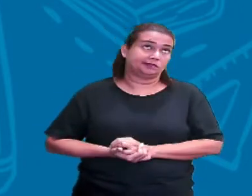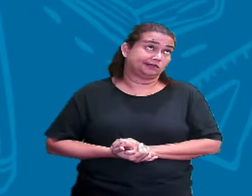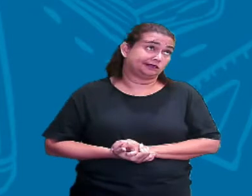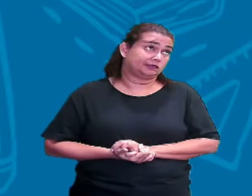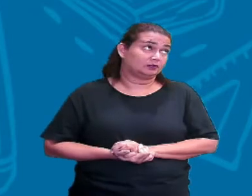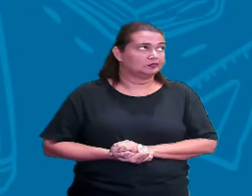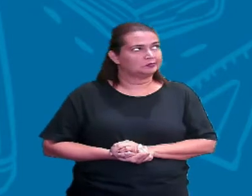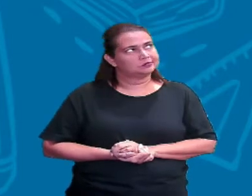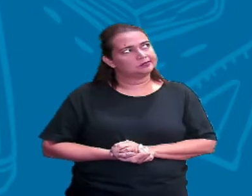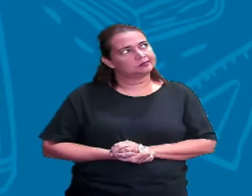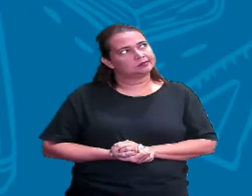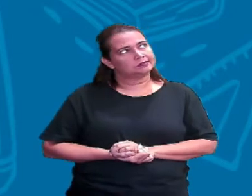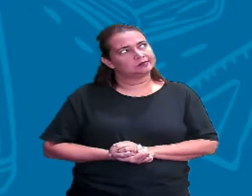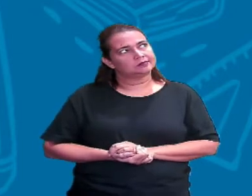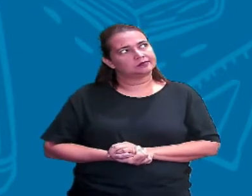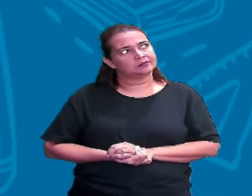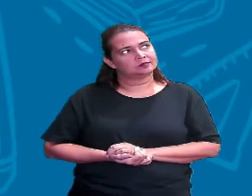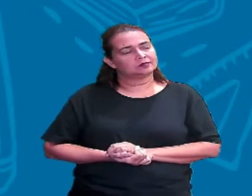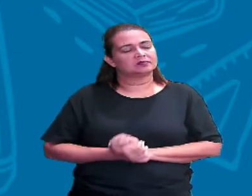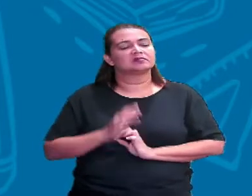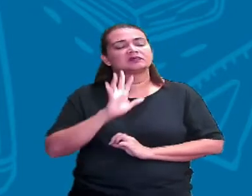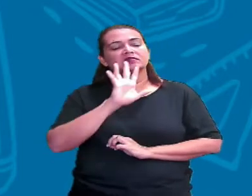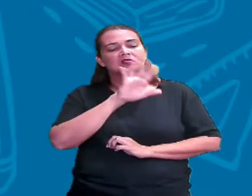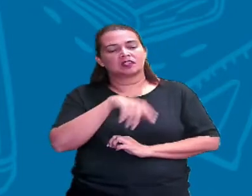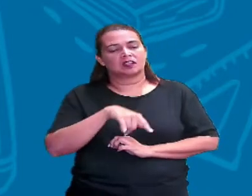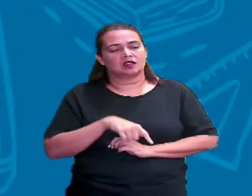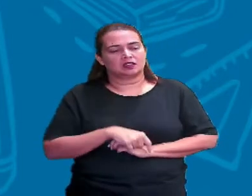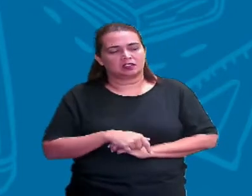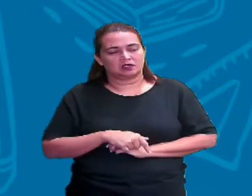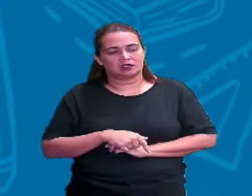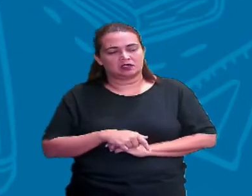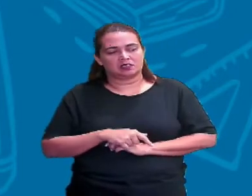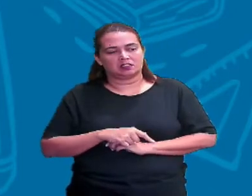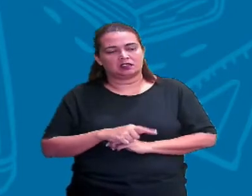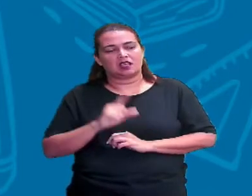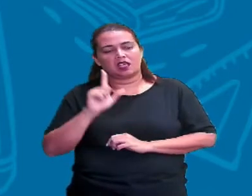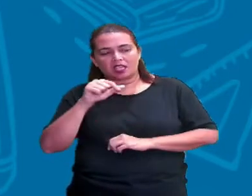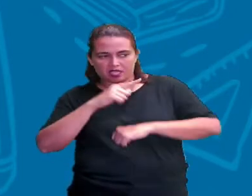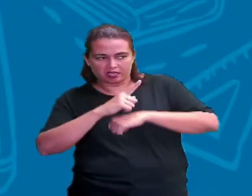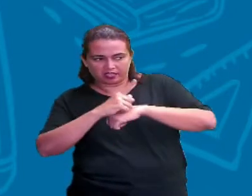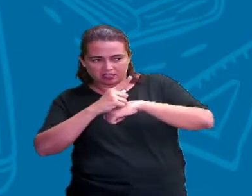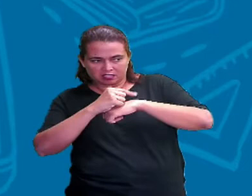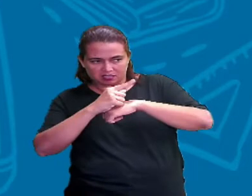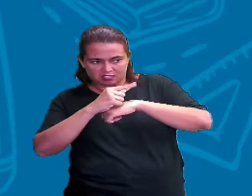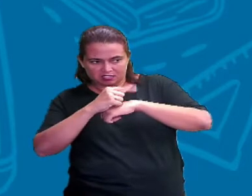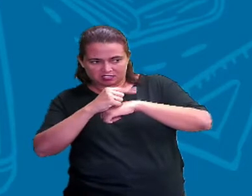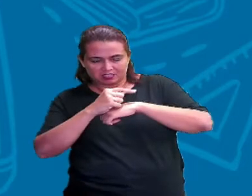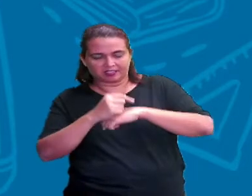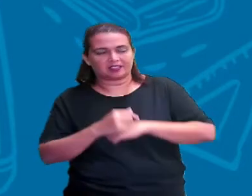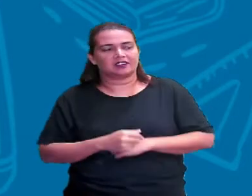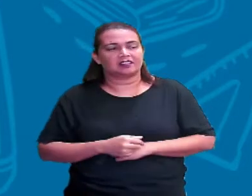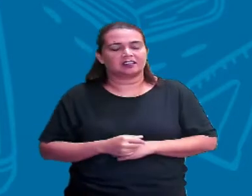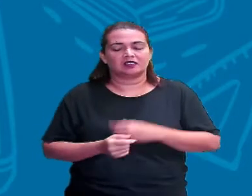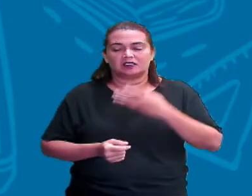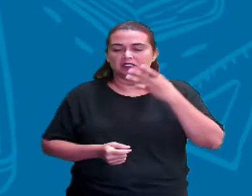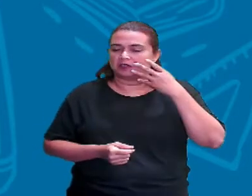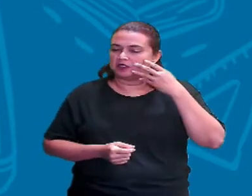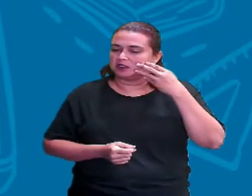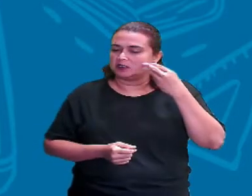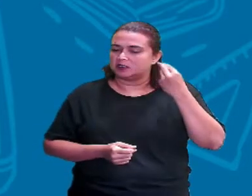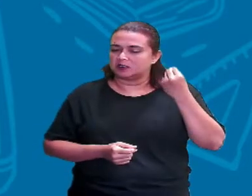E aí continua, por um acaso esse réptil era uma lagartixa, né? E aí o gato, né,